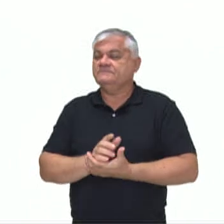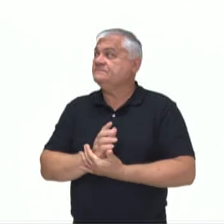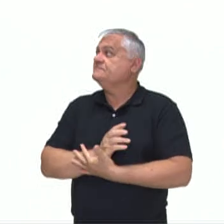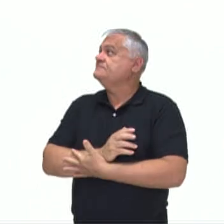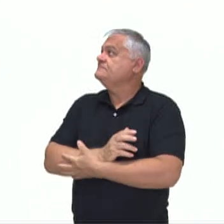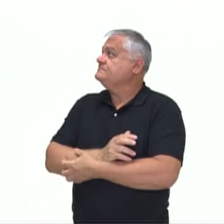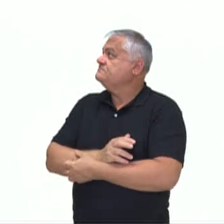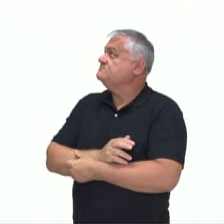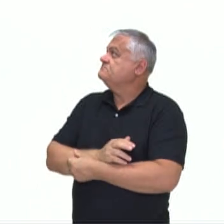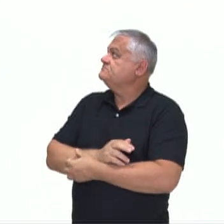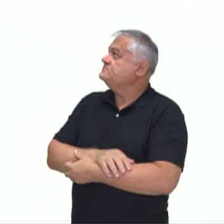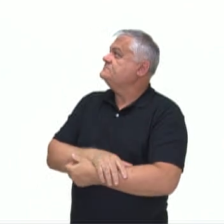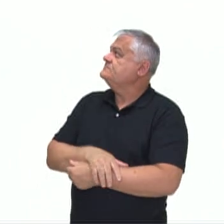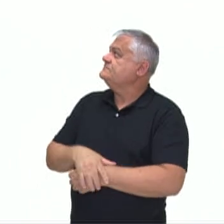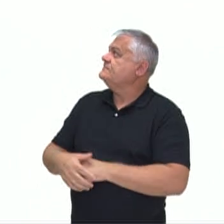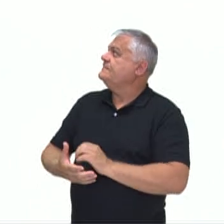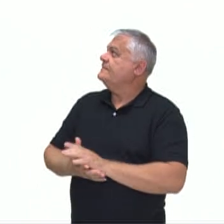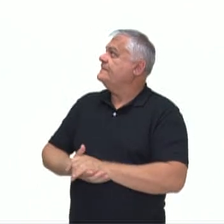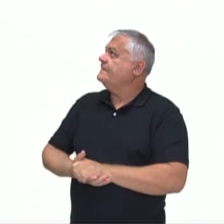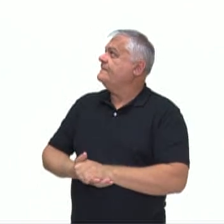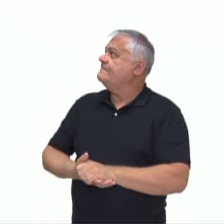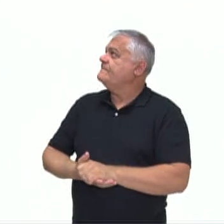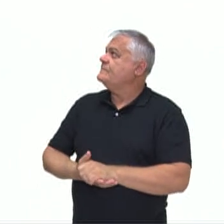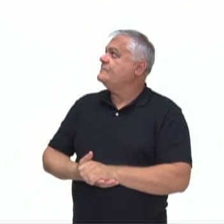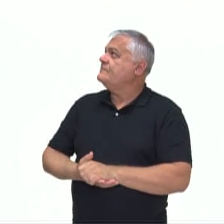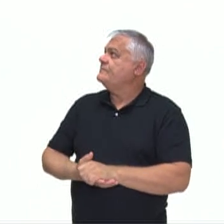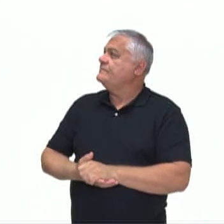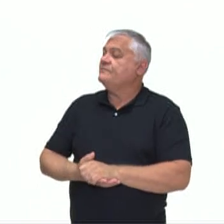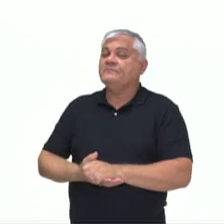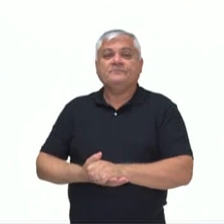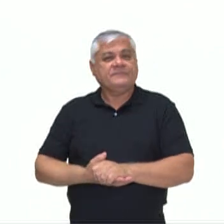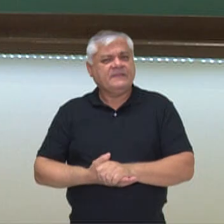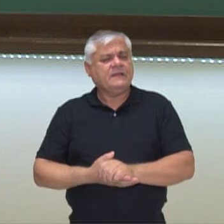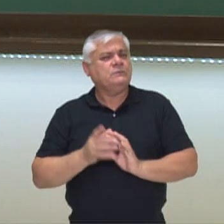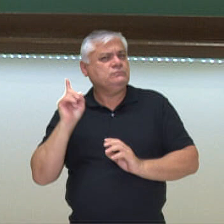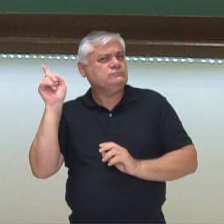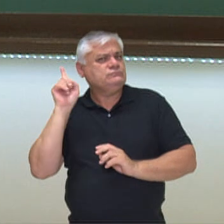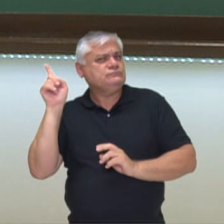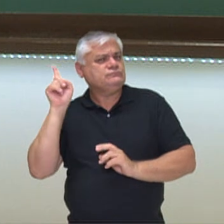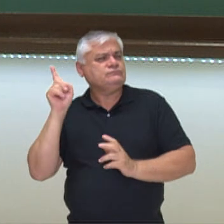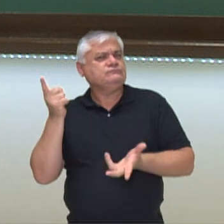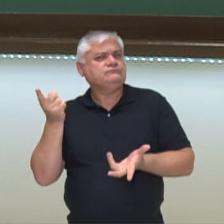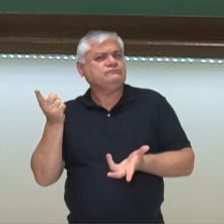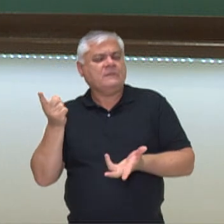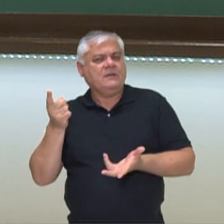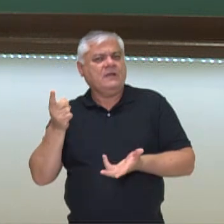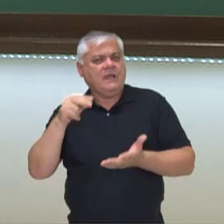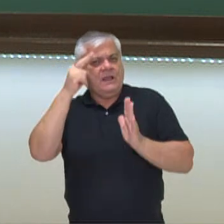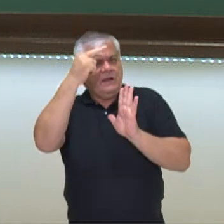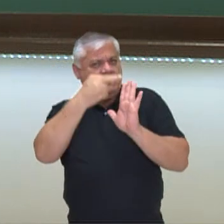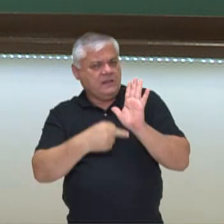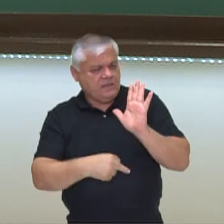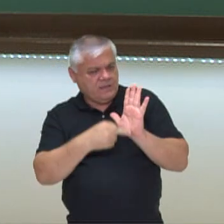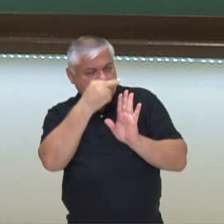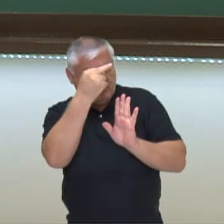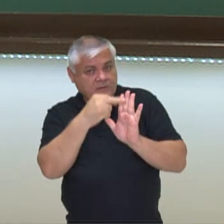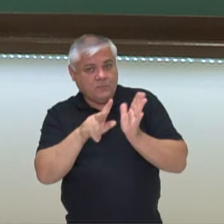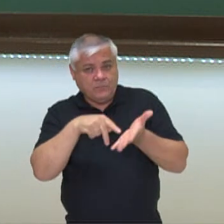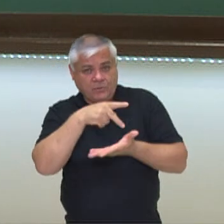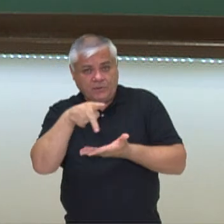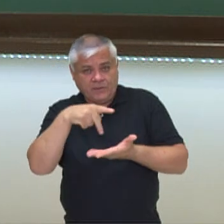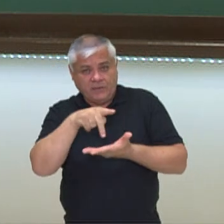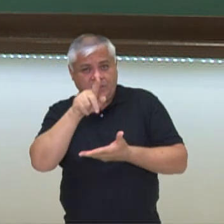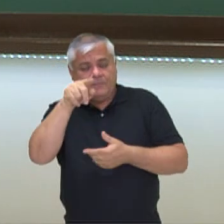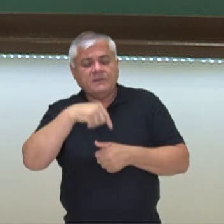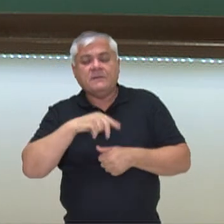Night? By Jennifer Jessep. Bom, se a gente está falando sobre ler um poema, eu gostaria